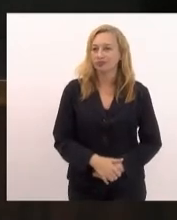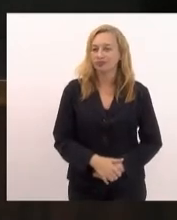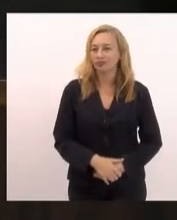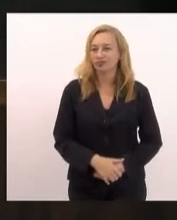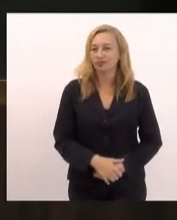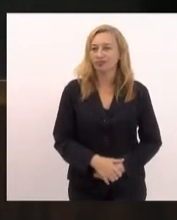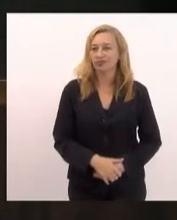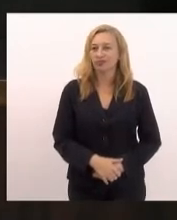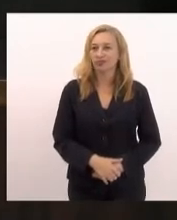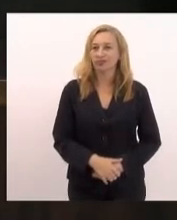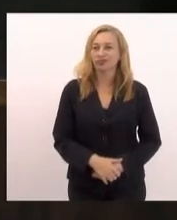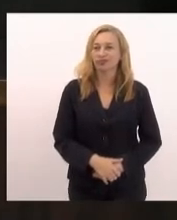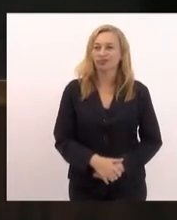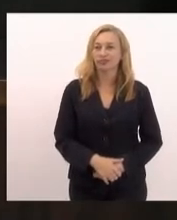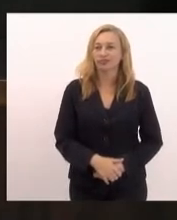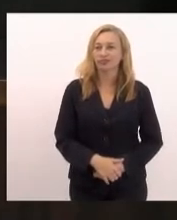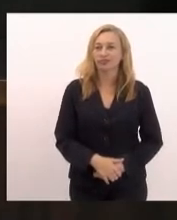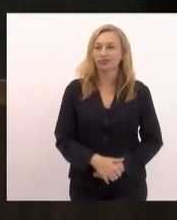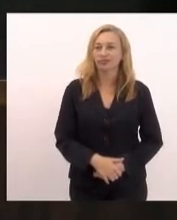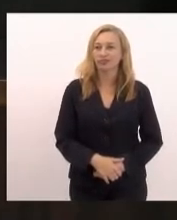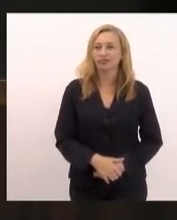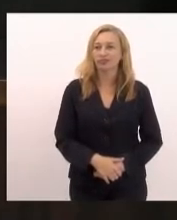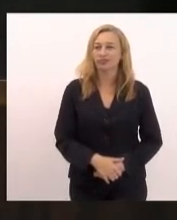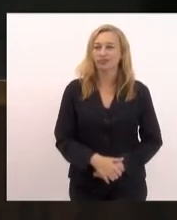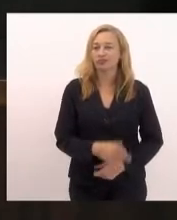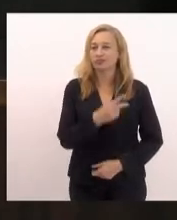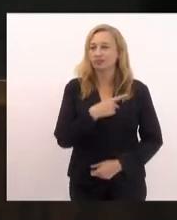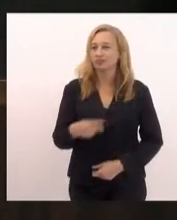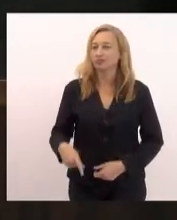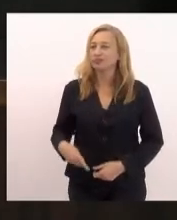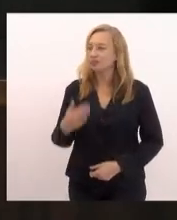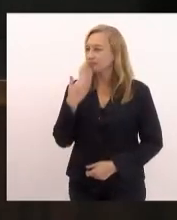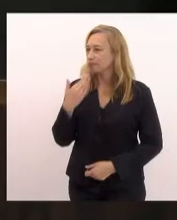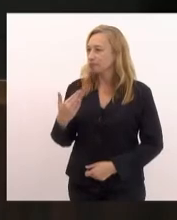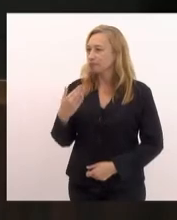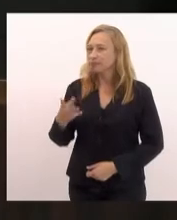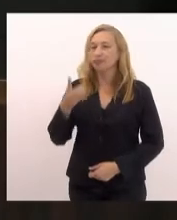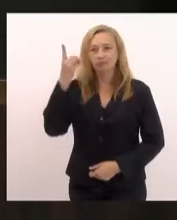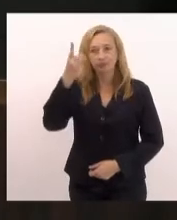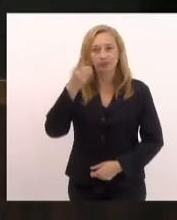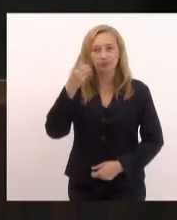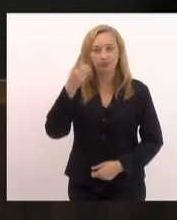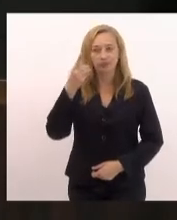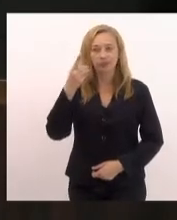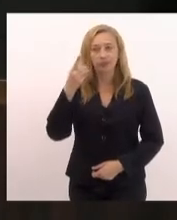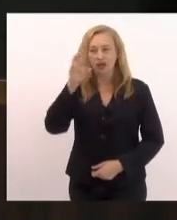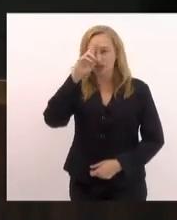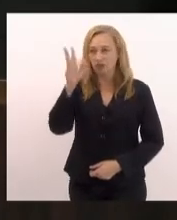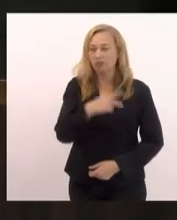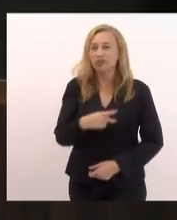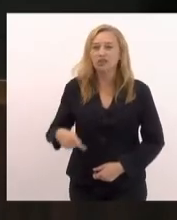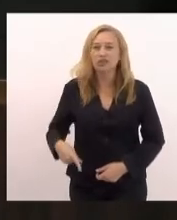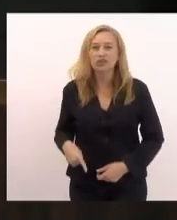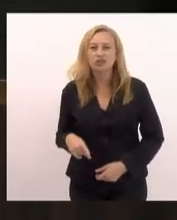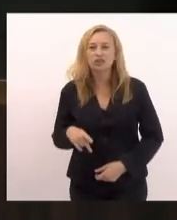Deputada Tia Ju. Presidência designa o... Senhor presidente. Sim,